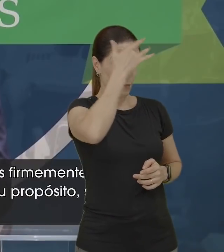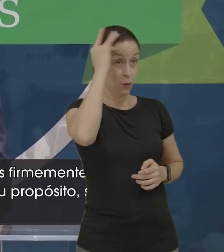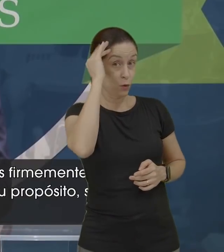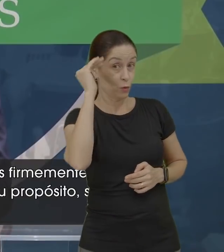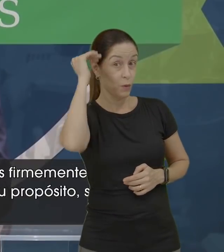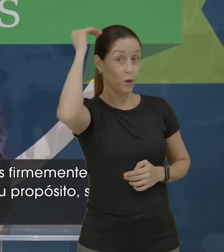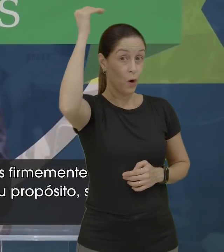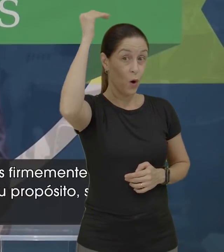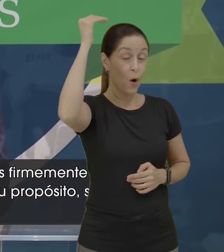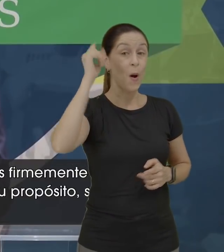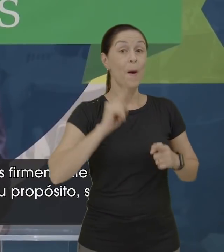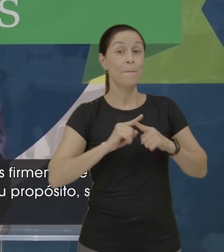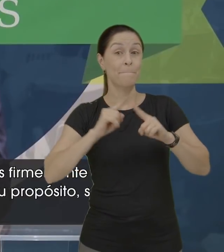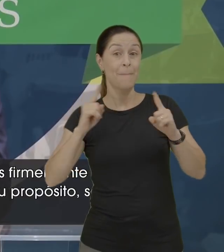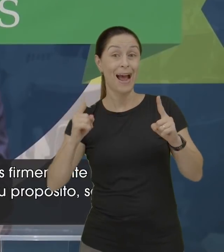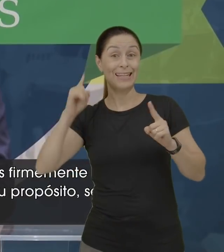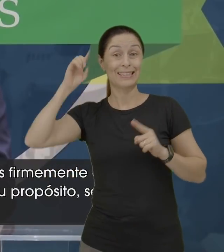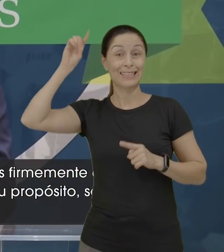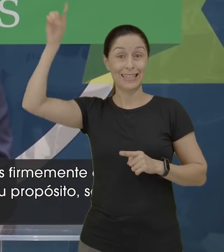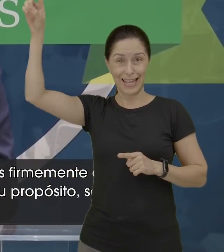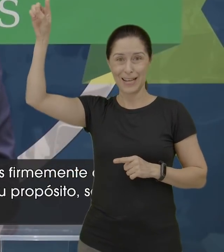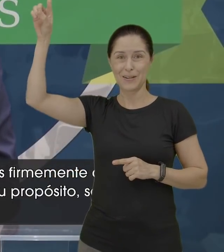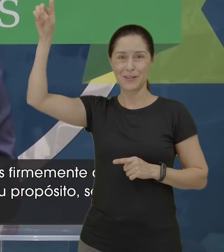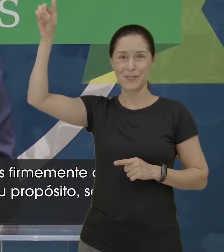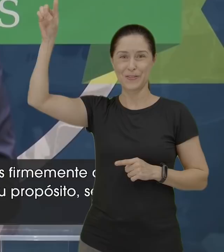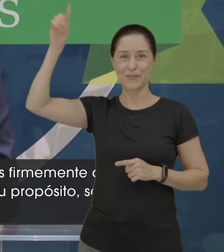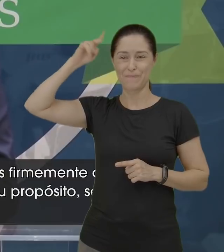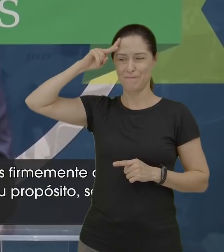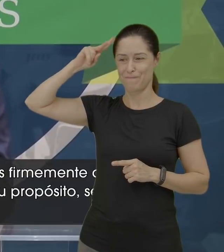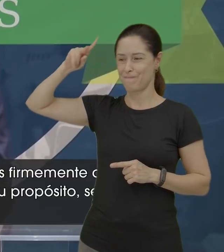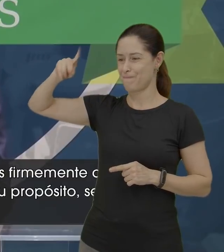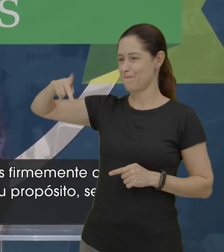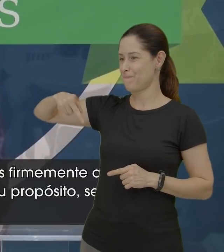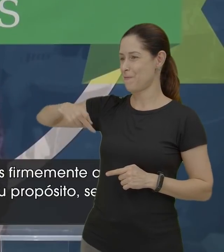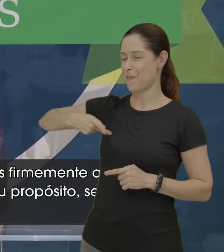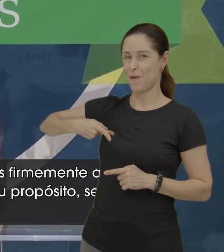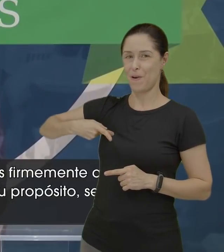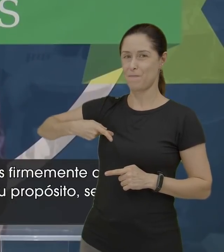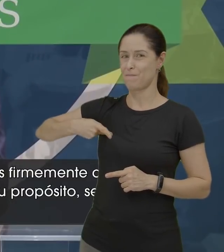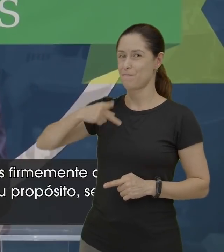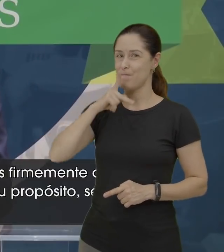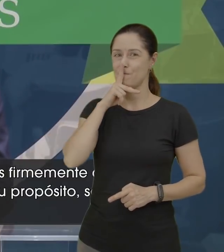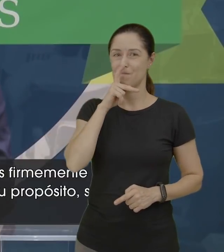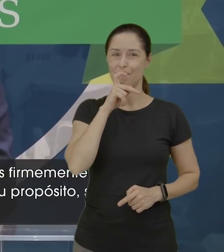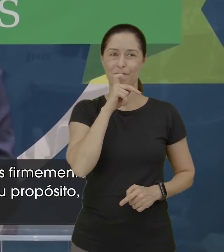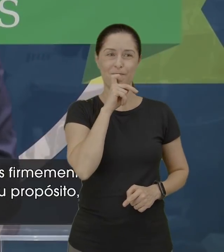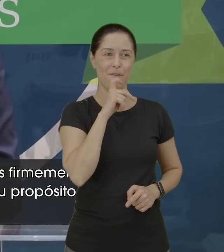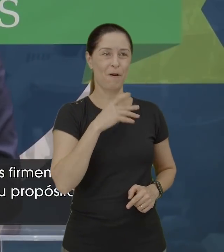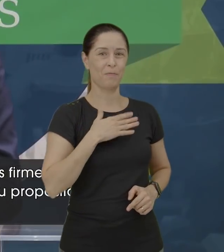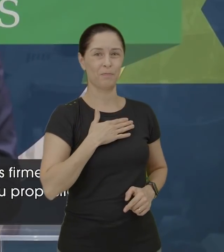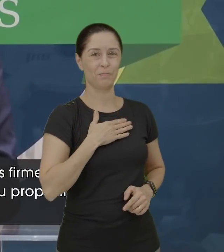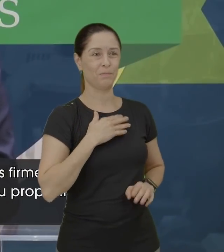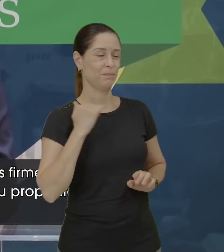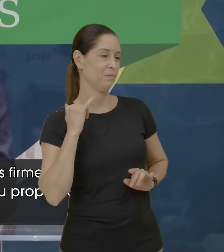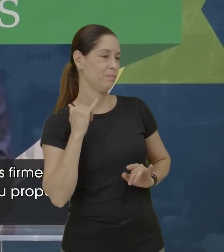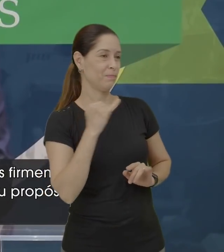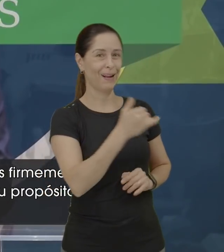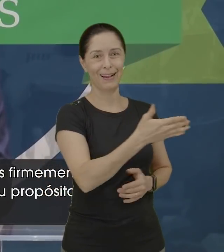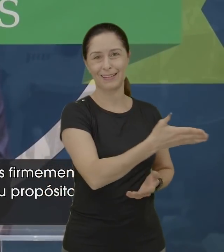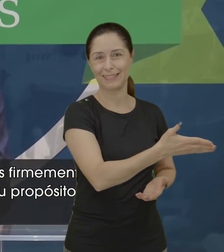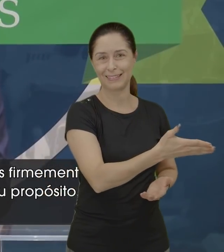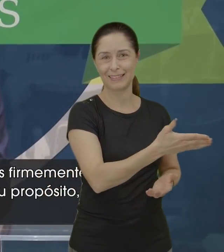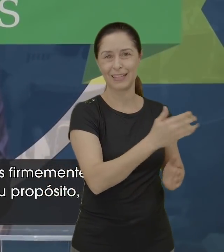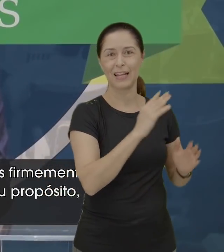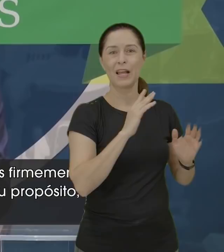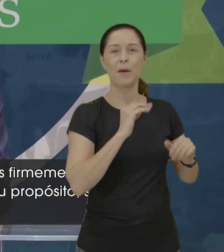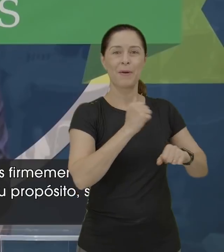Deus, quando quis mostrar mais firmemente aos herdeiros da promessa a imutabilidade do seu propósito,